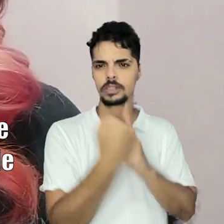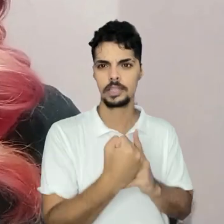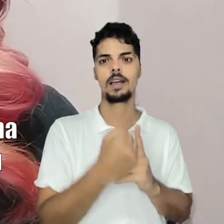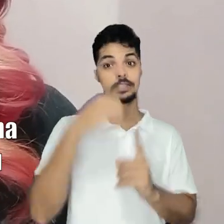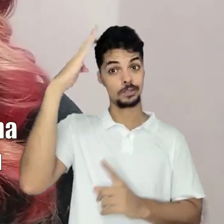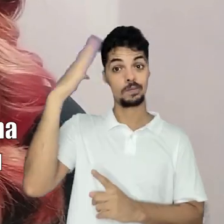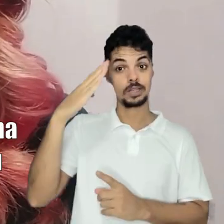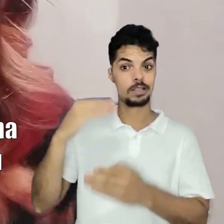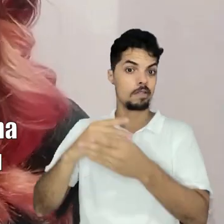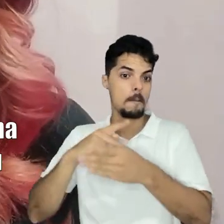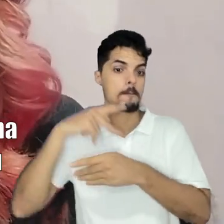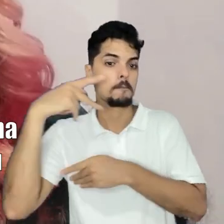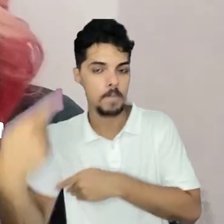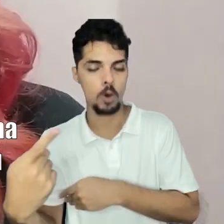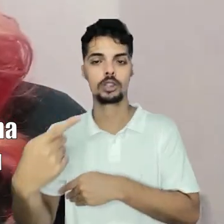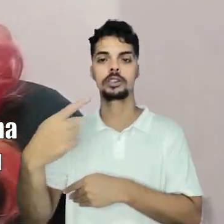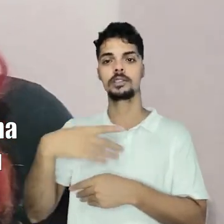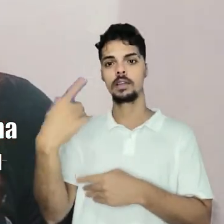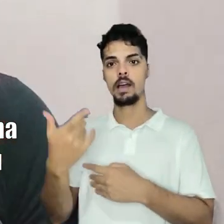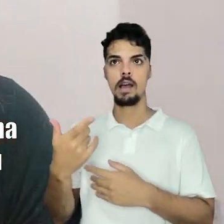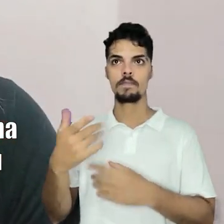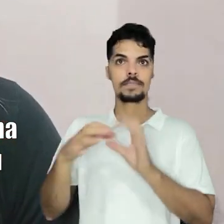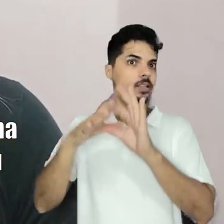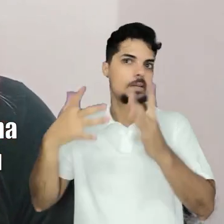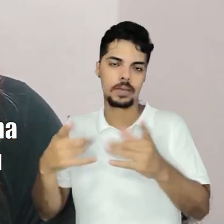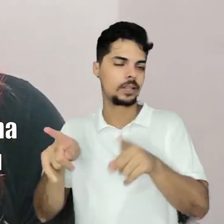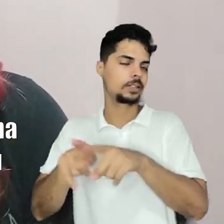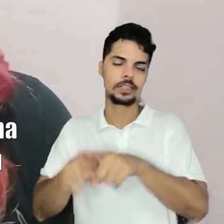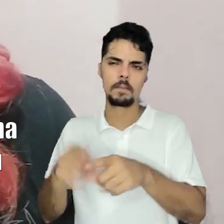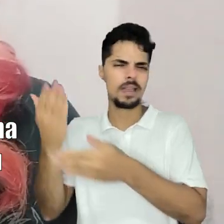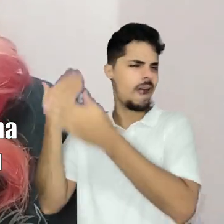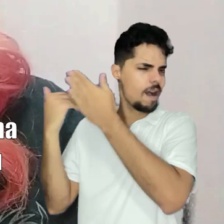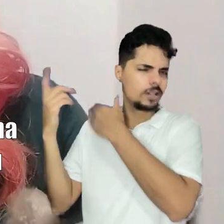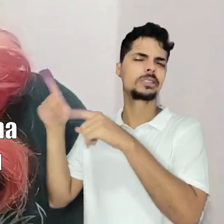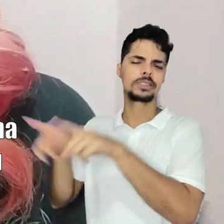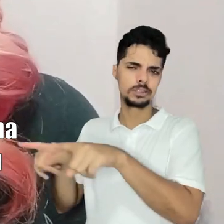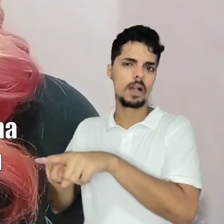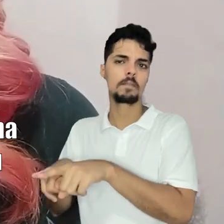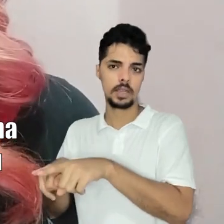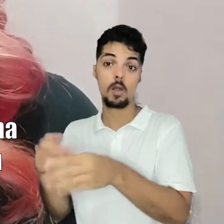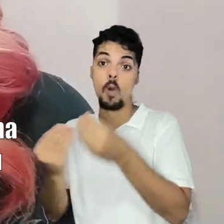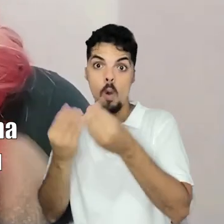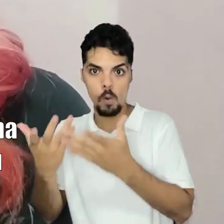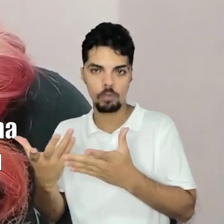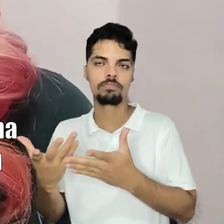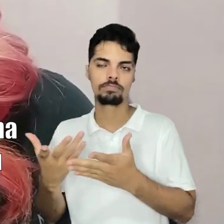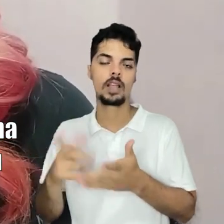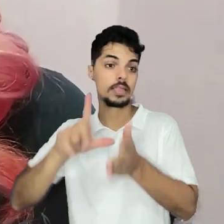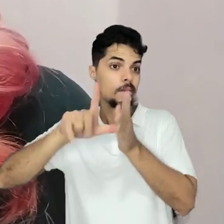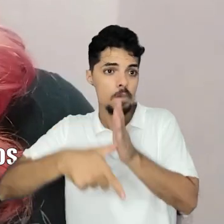brasileira, tanto pós-independência quanto na contemporaneidade. Qual é o seu papel na sociedade,